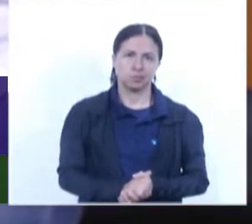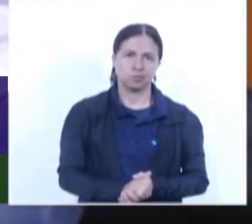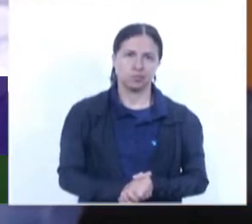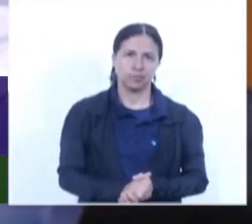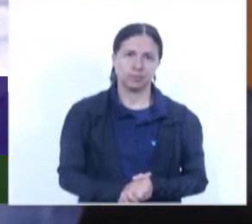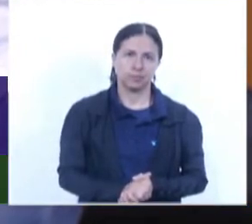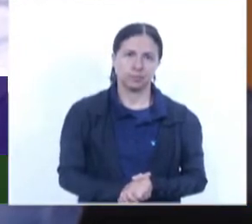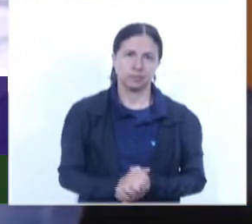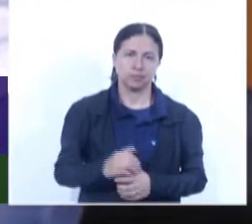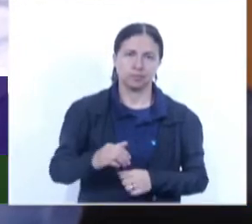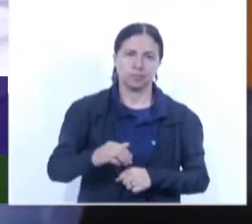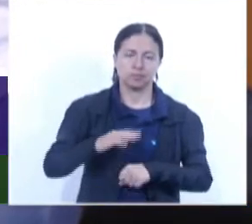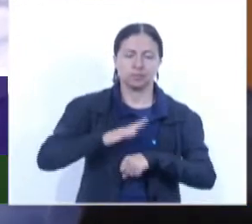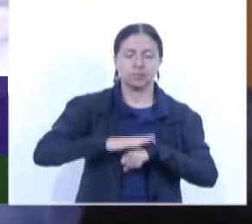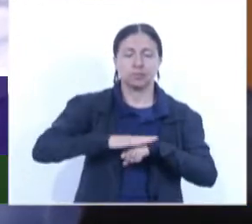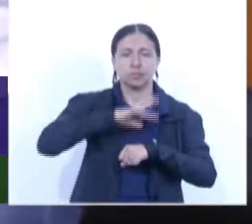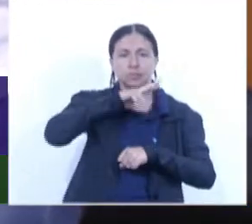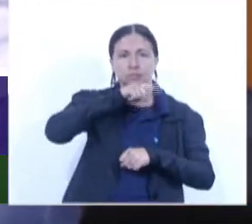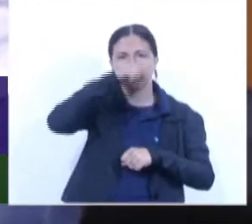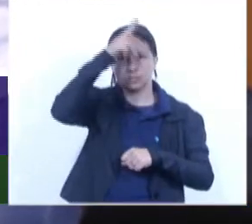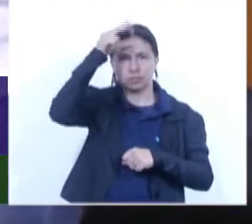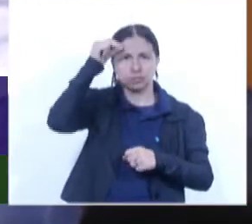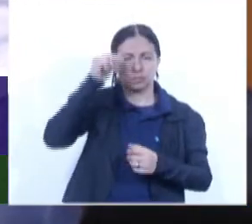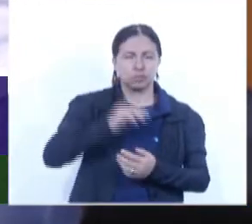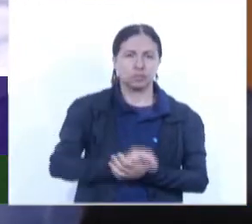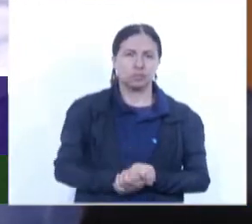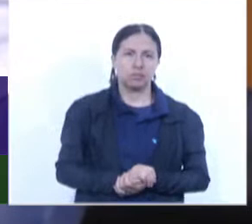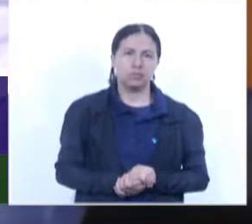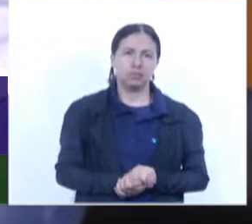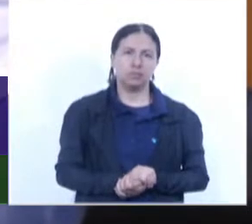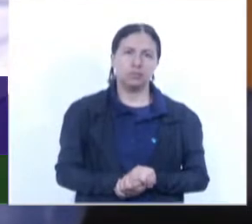autor Prefeito Municipal Adelmo Leo Carneiro